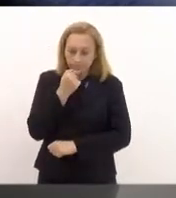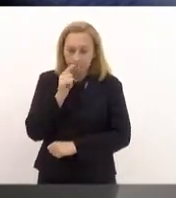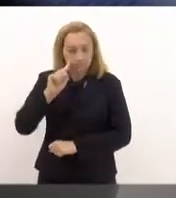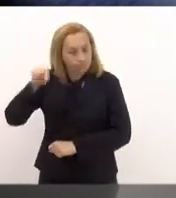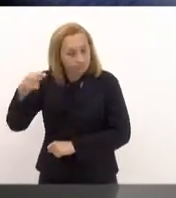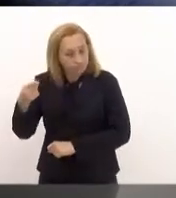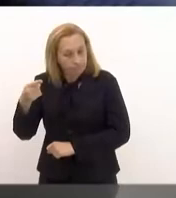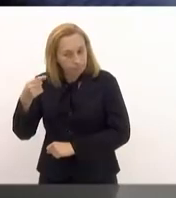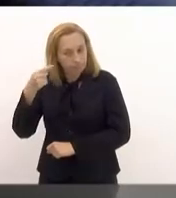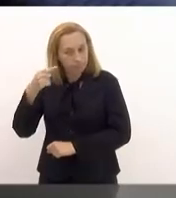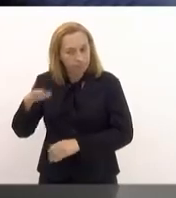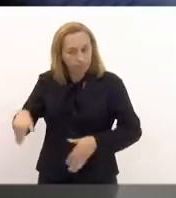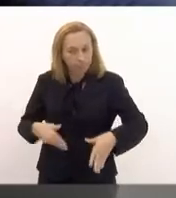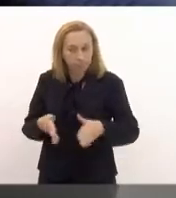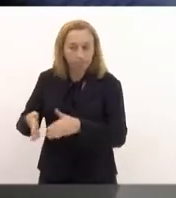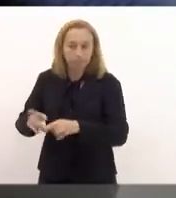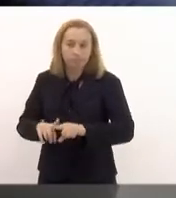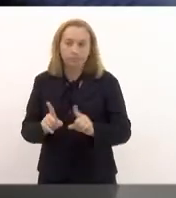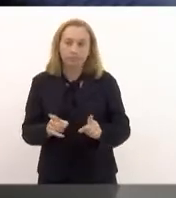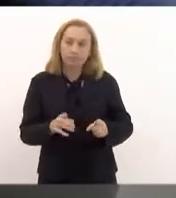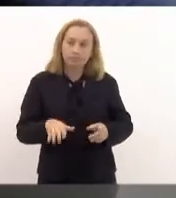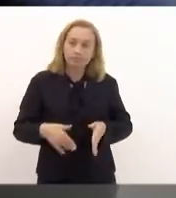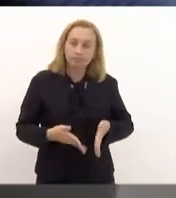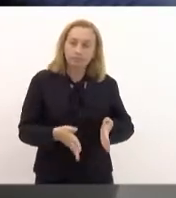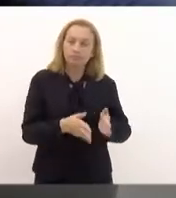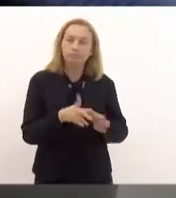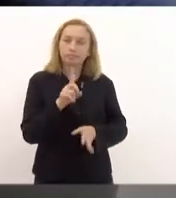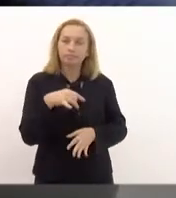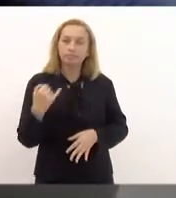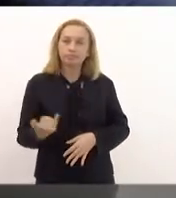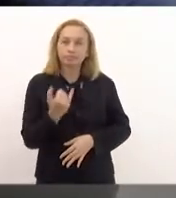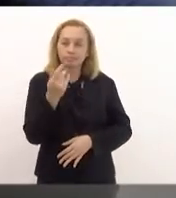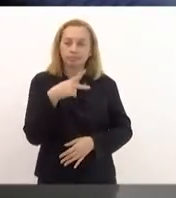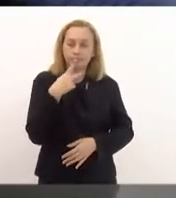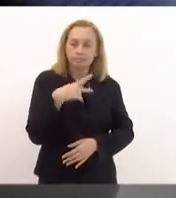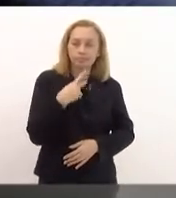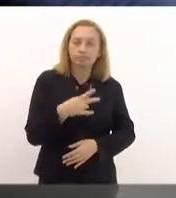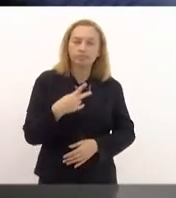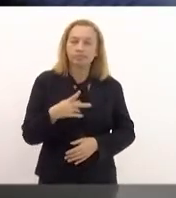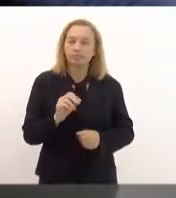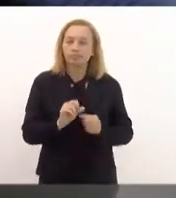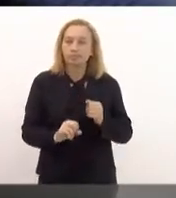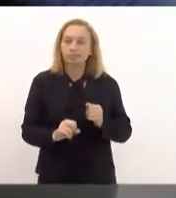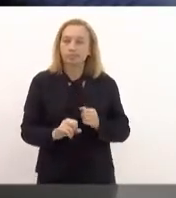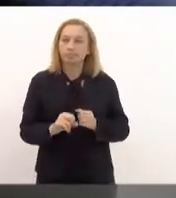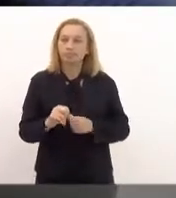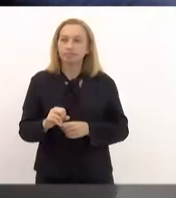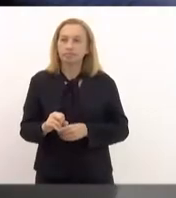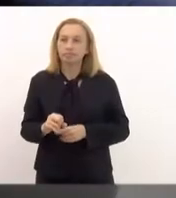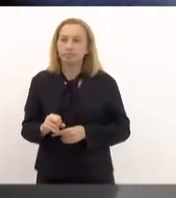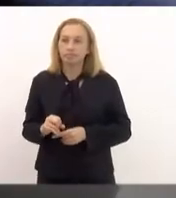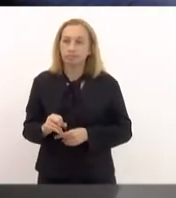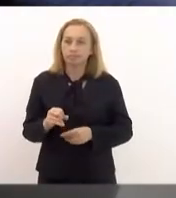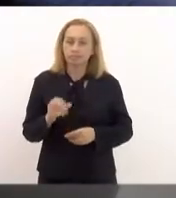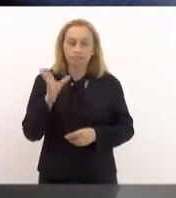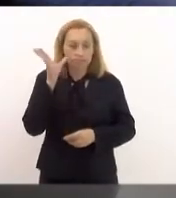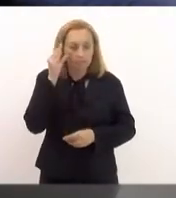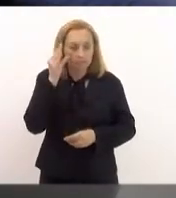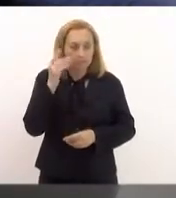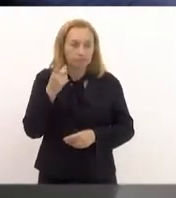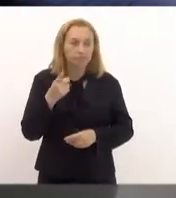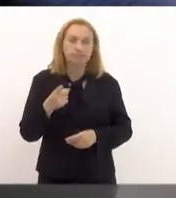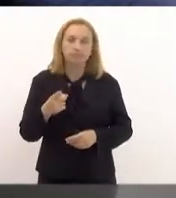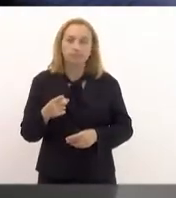outras iniciativas, mas essas iniciativas é importante relatar que elas estão sendo feitas com esse intuito de coordenar